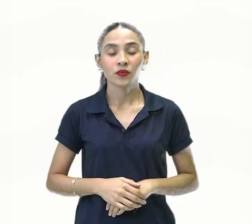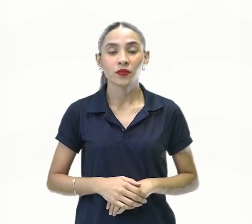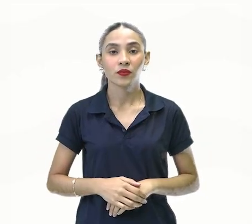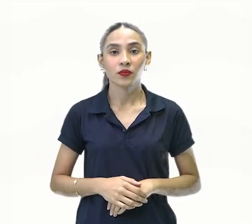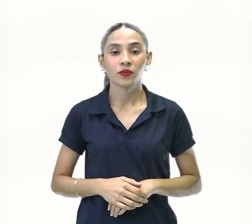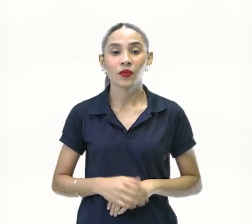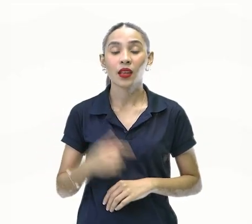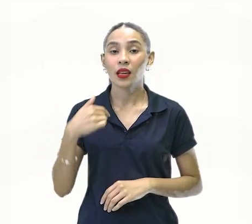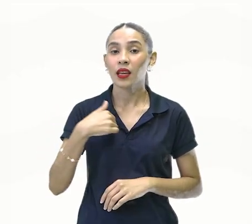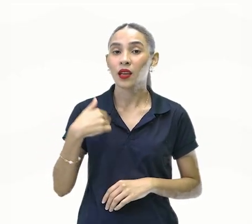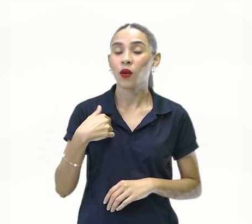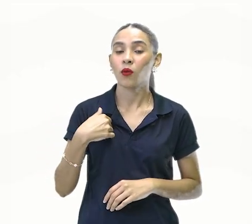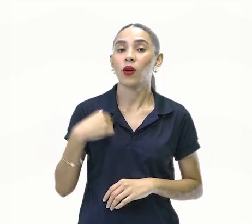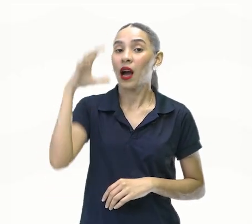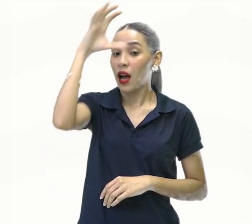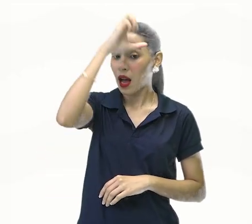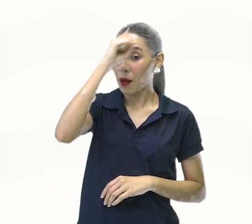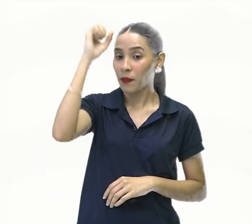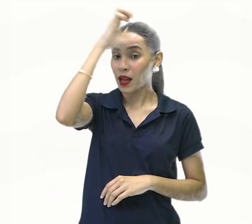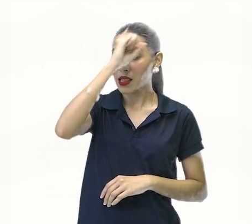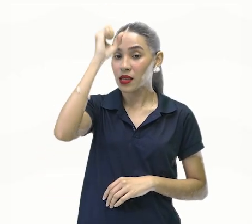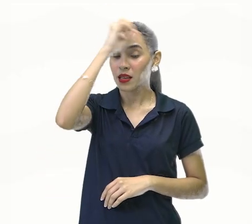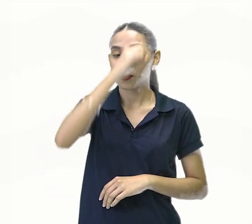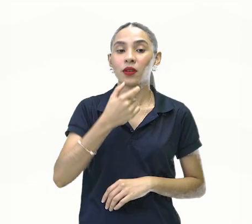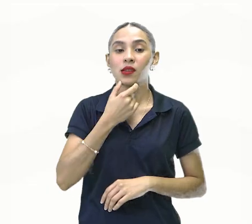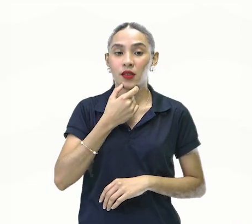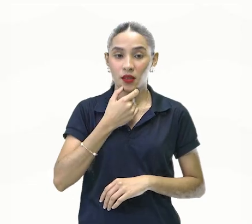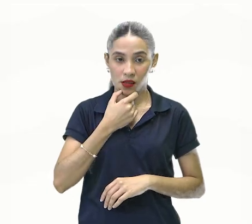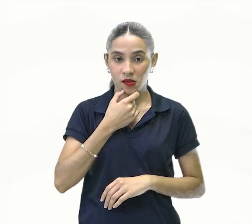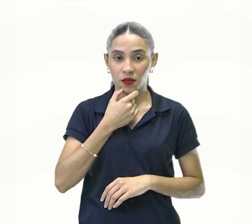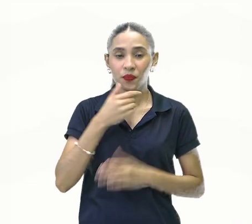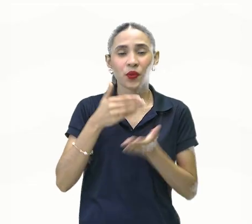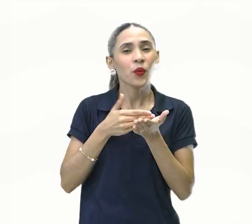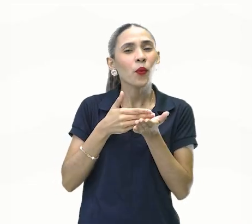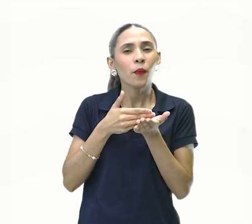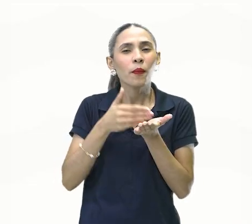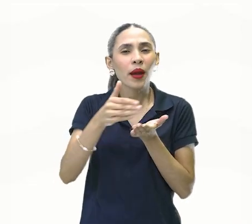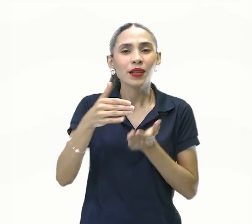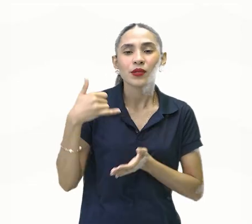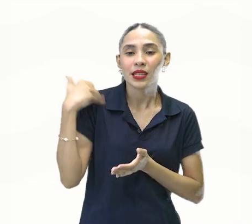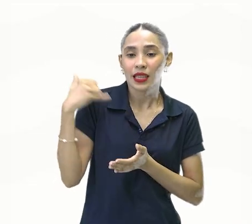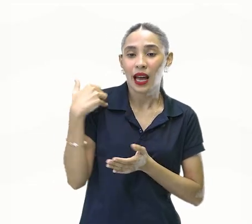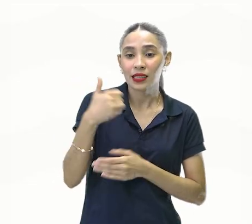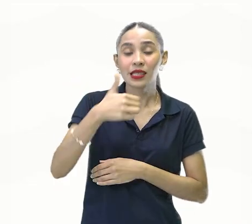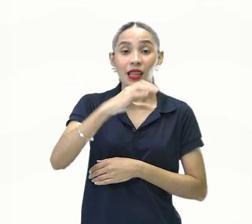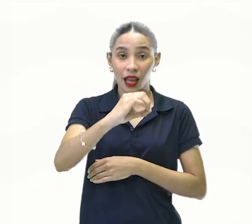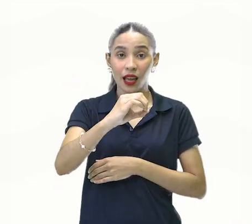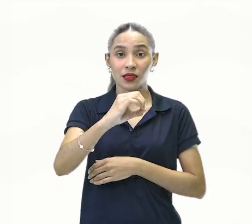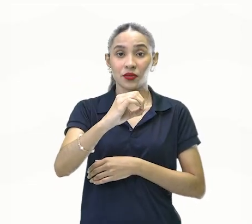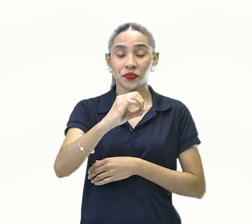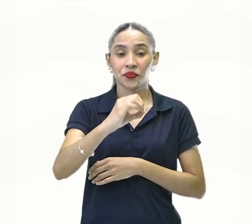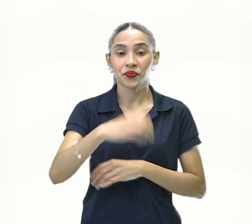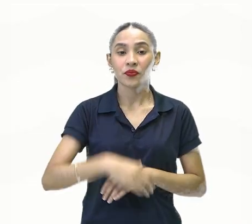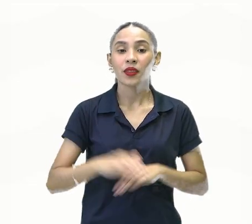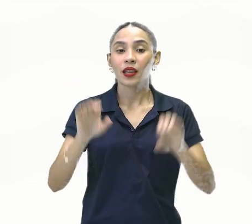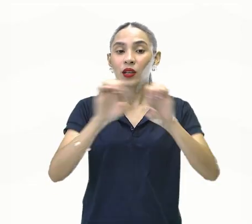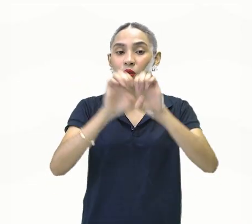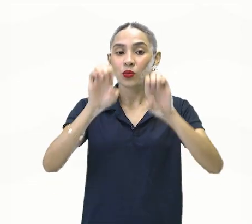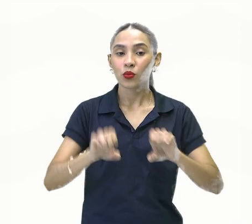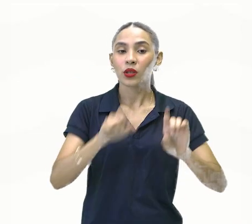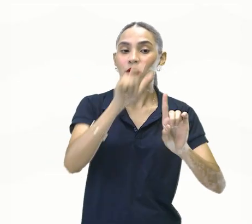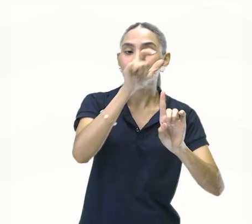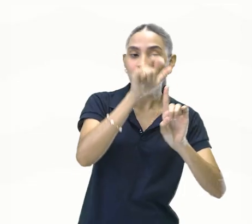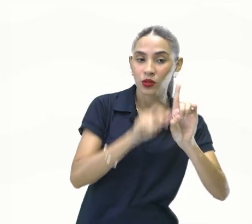venho aprendendo, né, estou aprendendo inglês desde que eu tinha 10 anos. Olha só a estrutura.